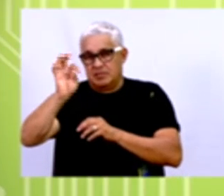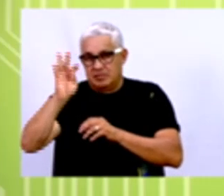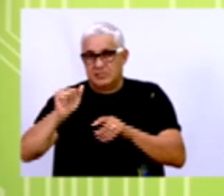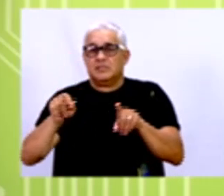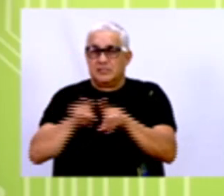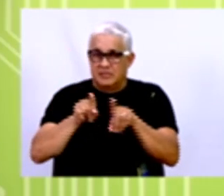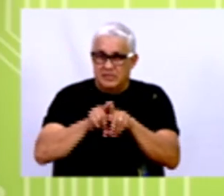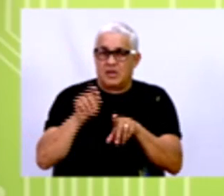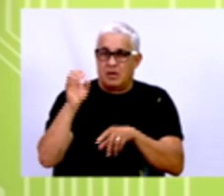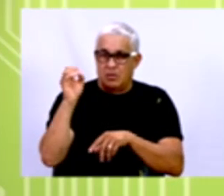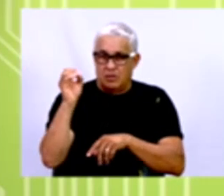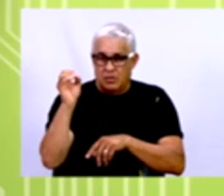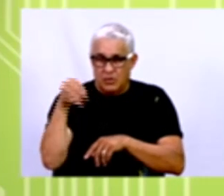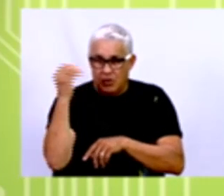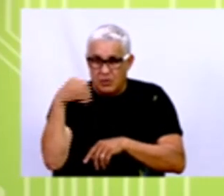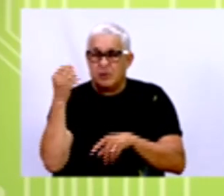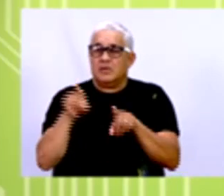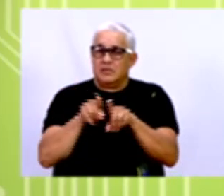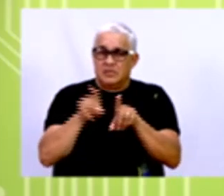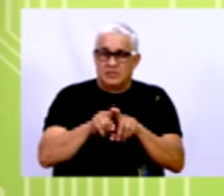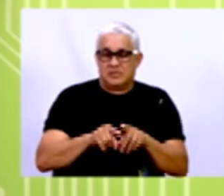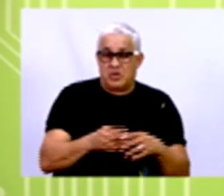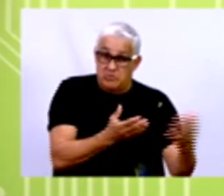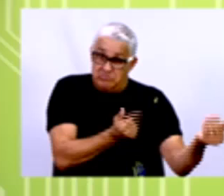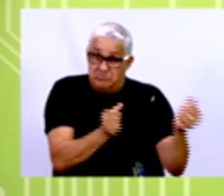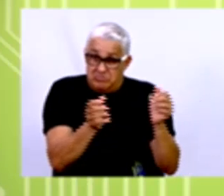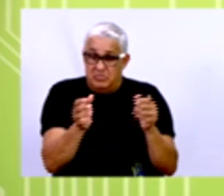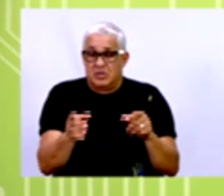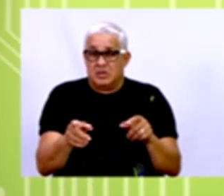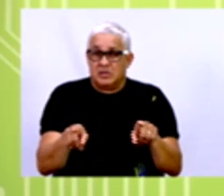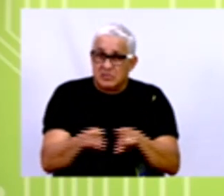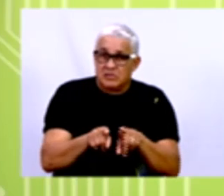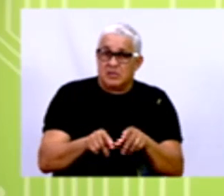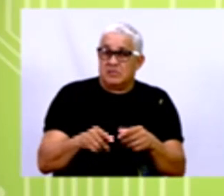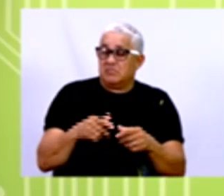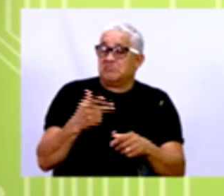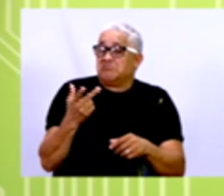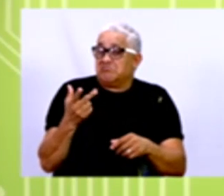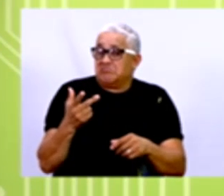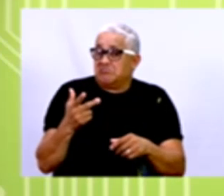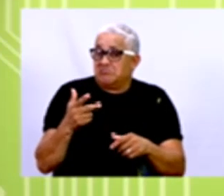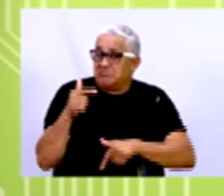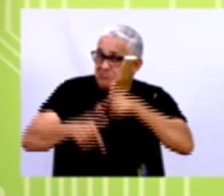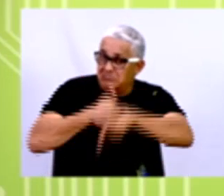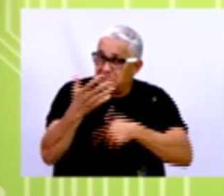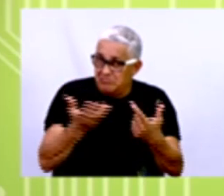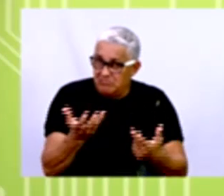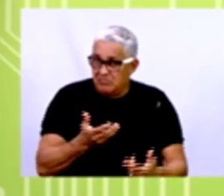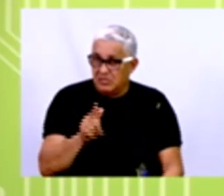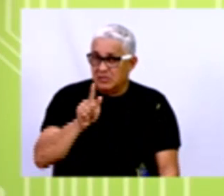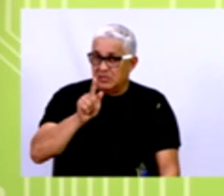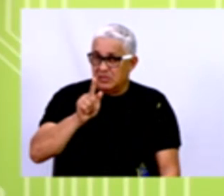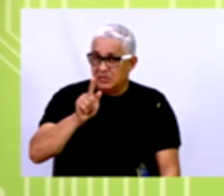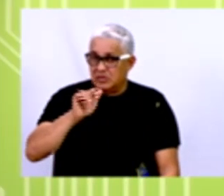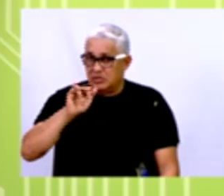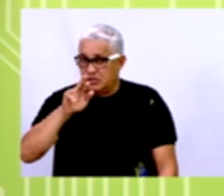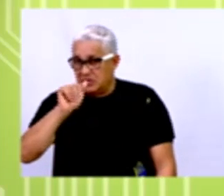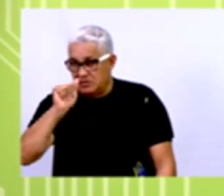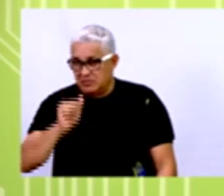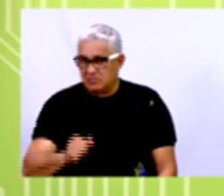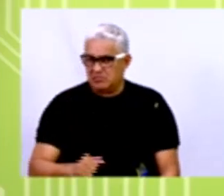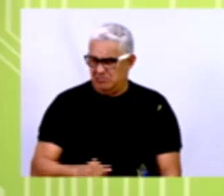gírias, né? Da variante social, que mostra lá o jovem para procurar emprego falando gíria. Será que ele conseguiu,